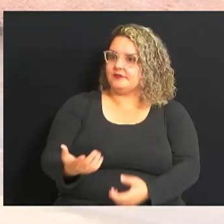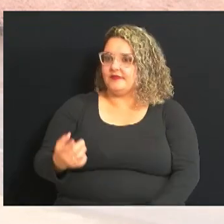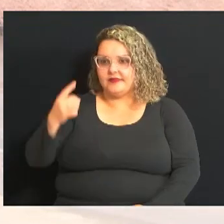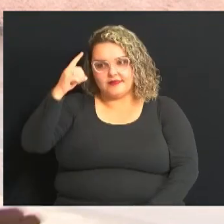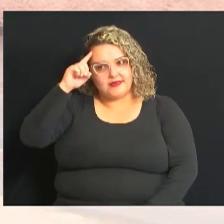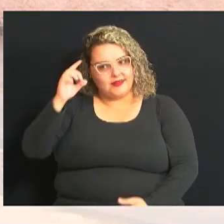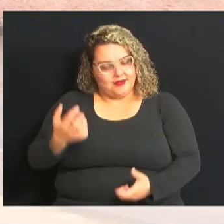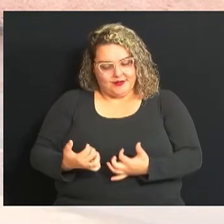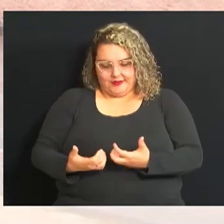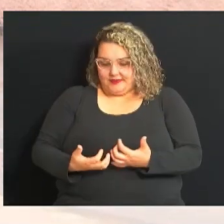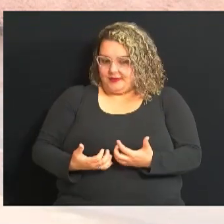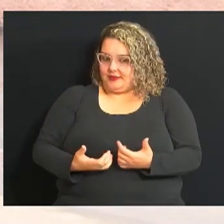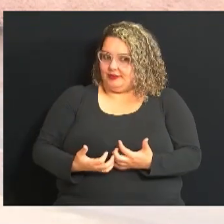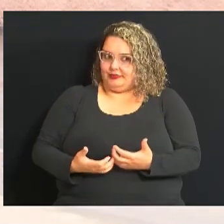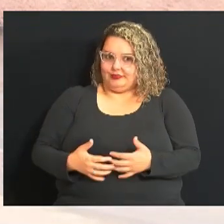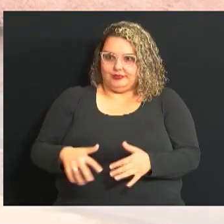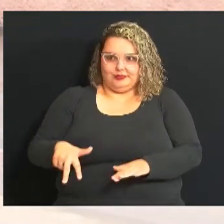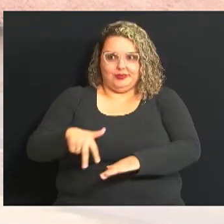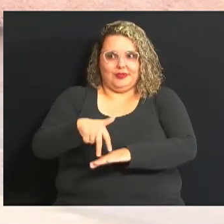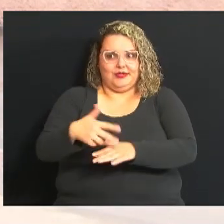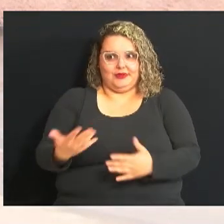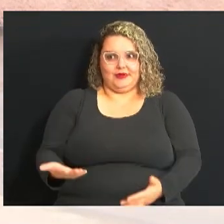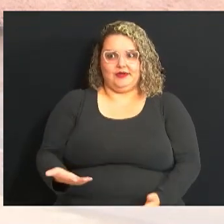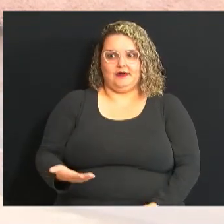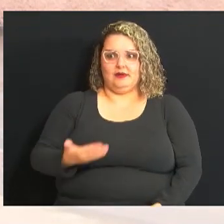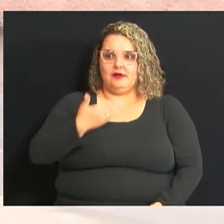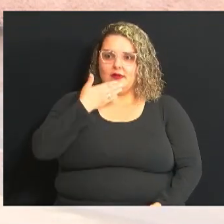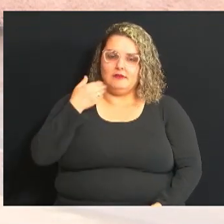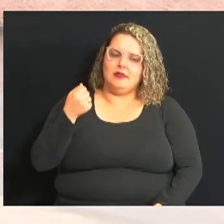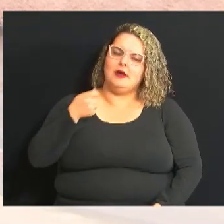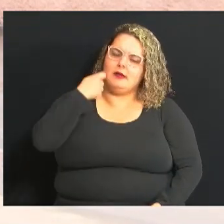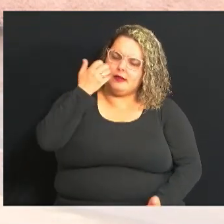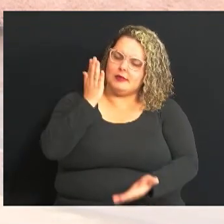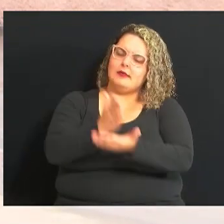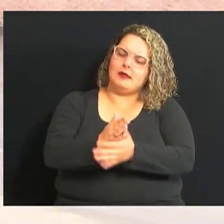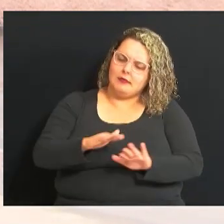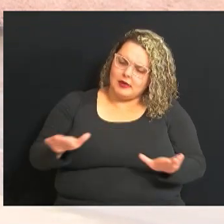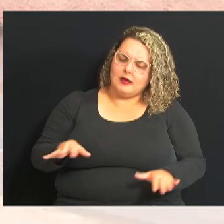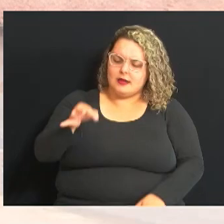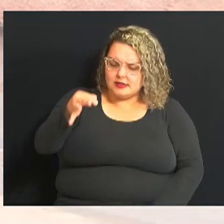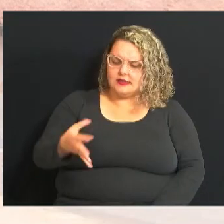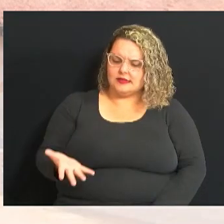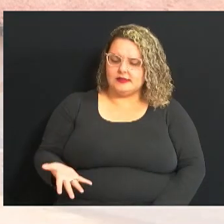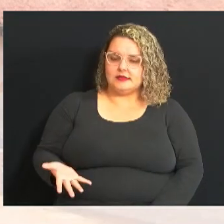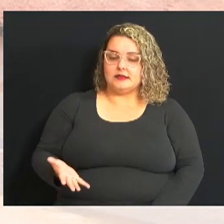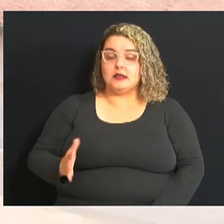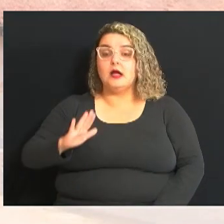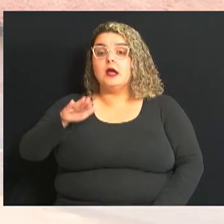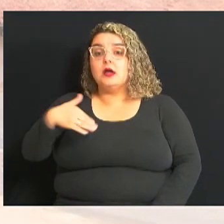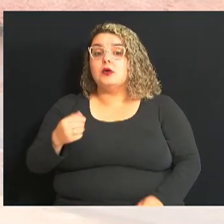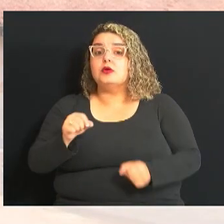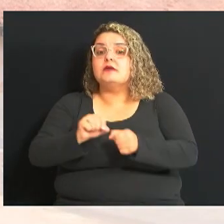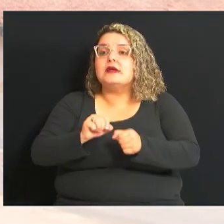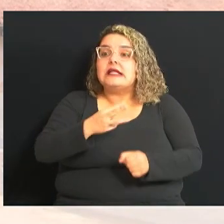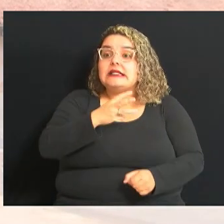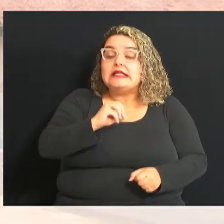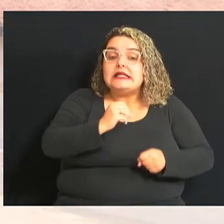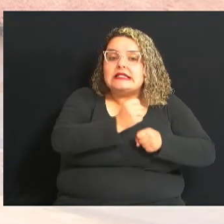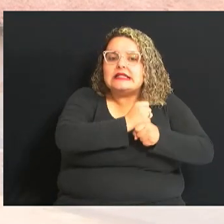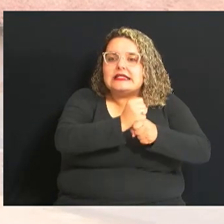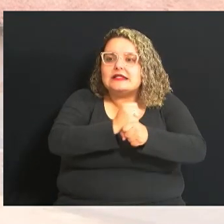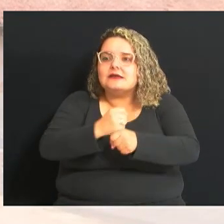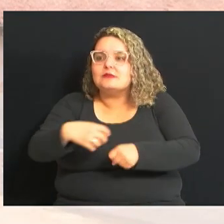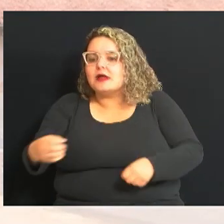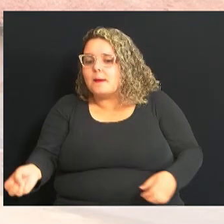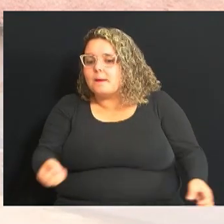na barriga para subir no palco, acho que é melhor o artista parar, com certeza. Agora, como é que faz 30 anos, né, para inovar,